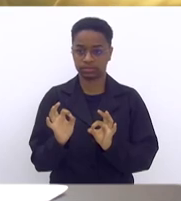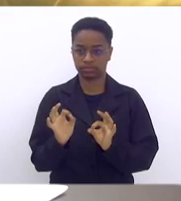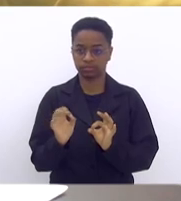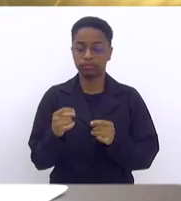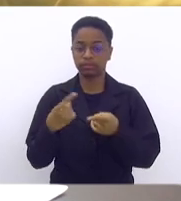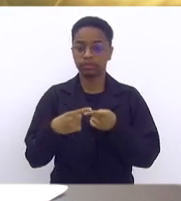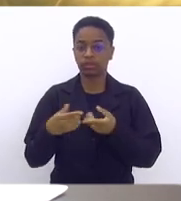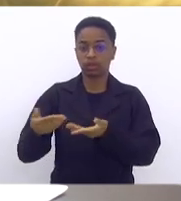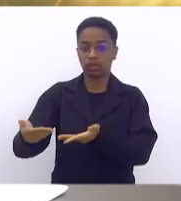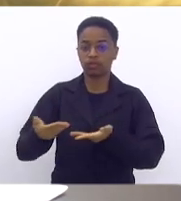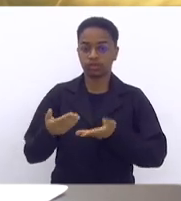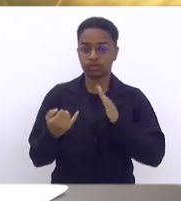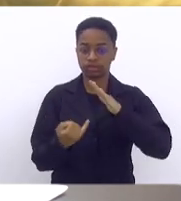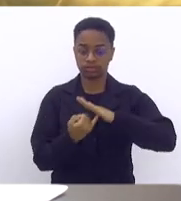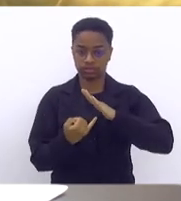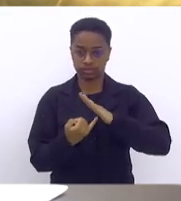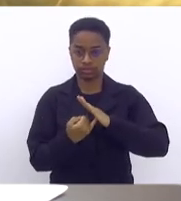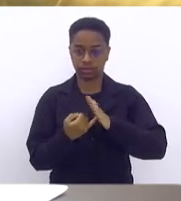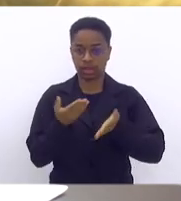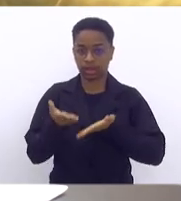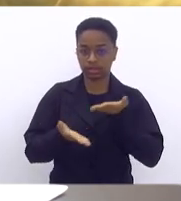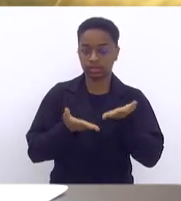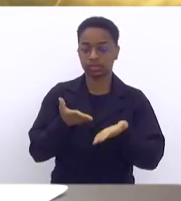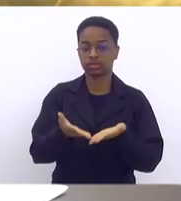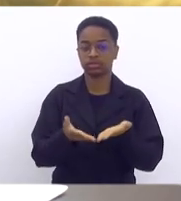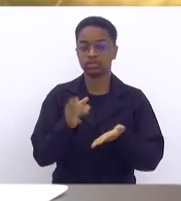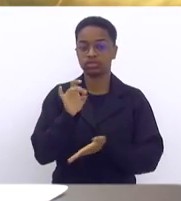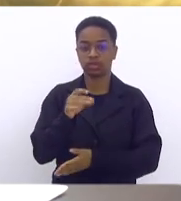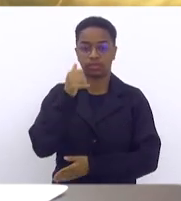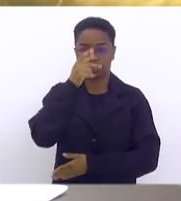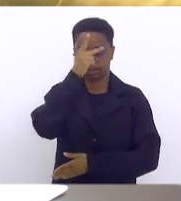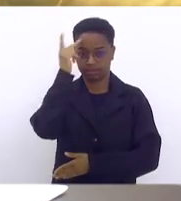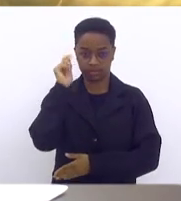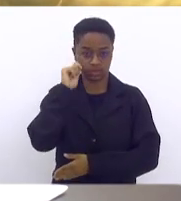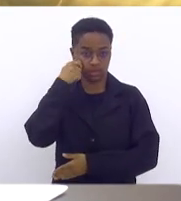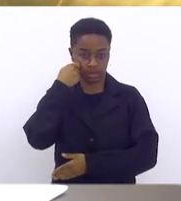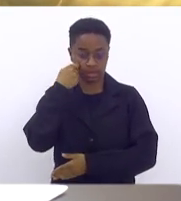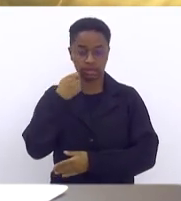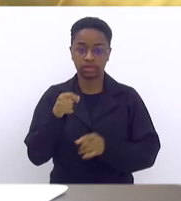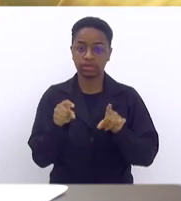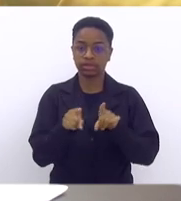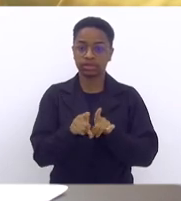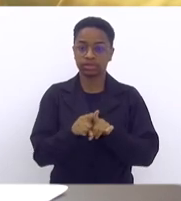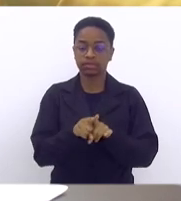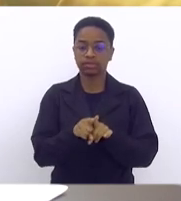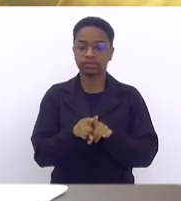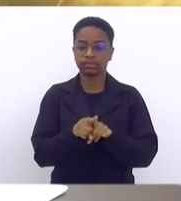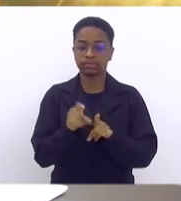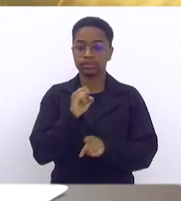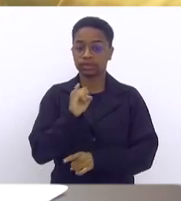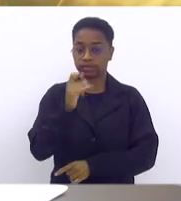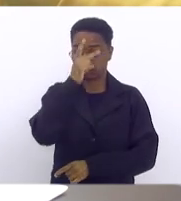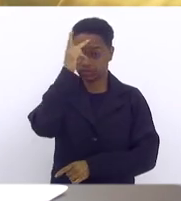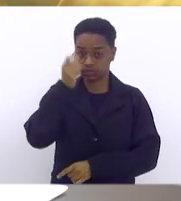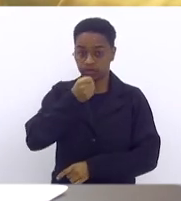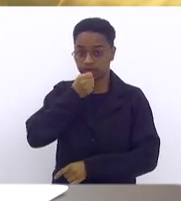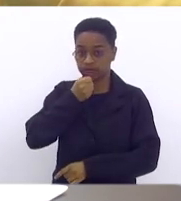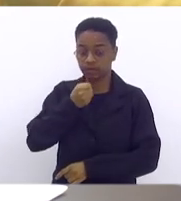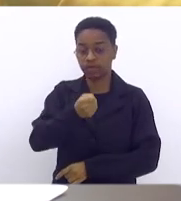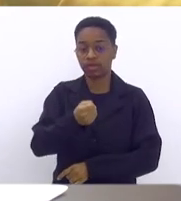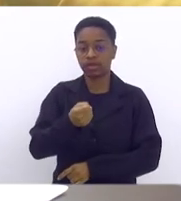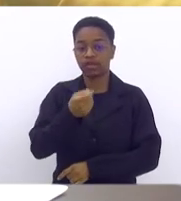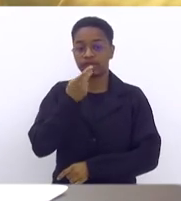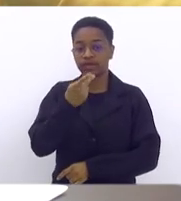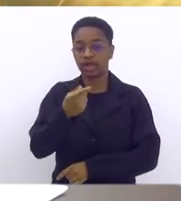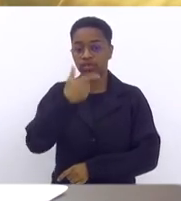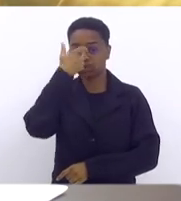um instituto que atende pessoas só negras. E que a pessoa que vem falar que se eu for branco, chega lá, eu não